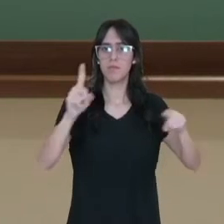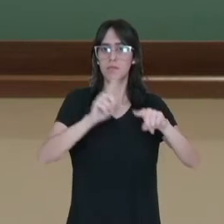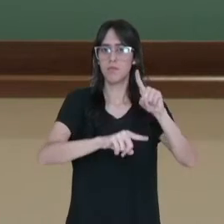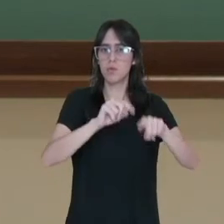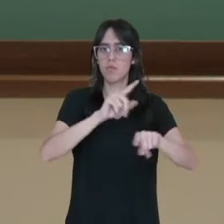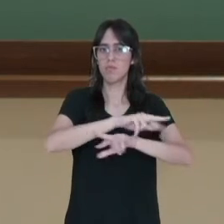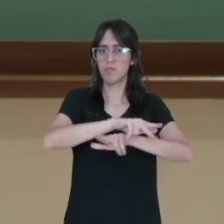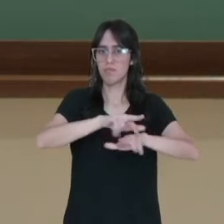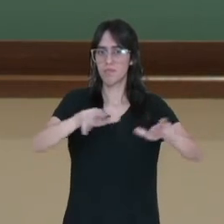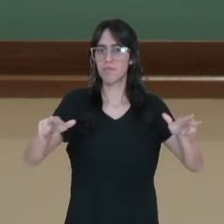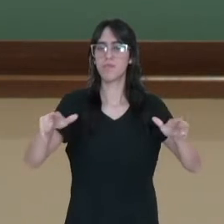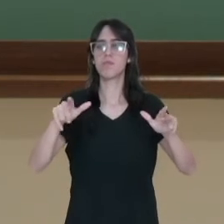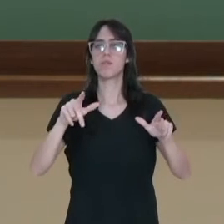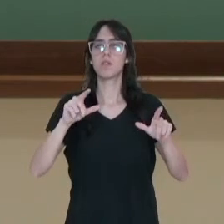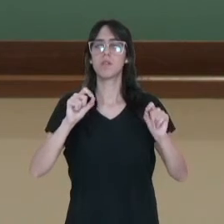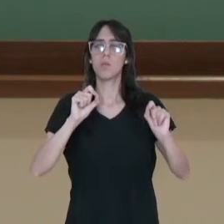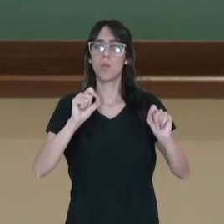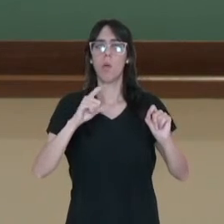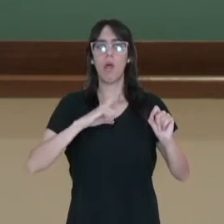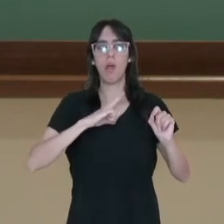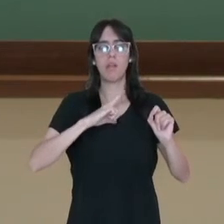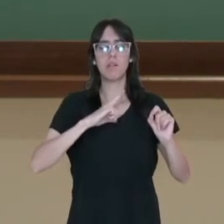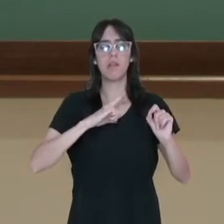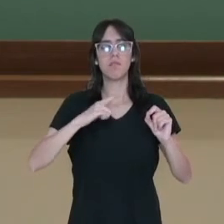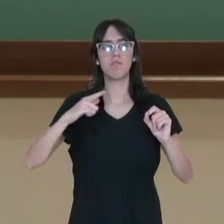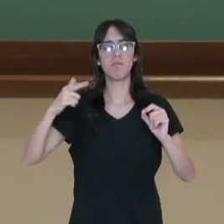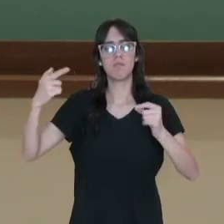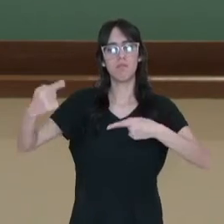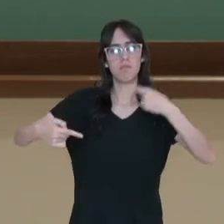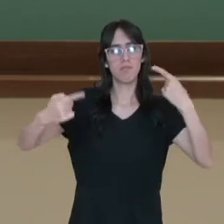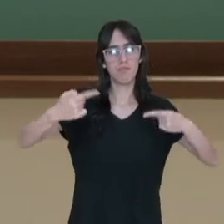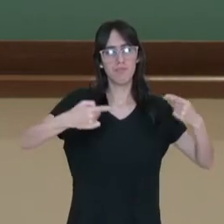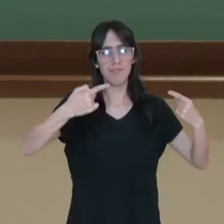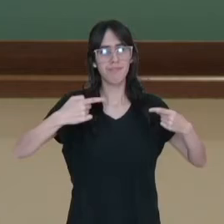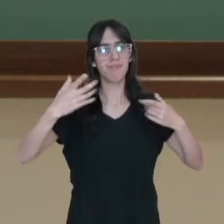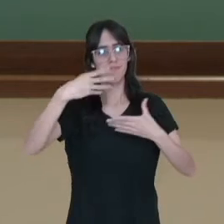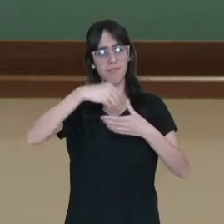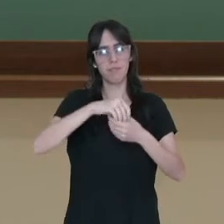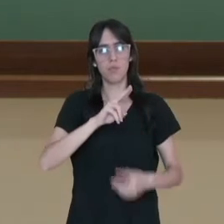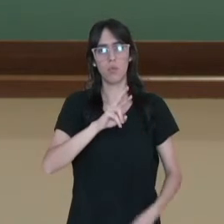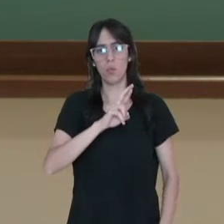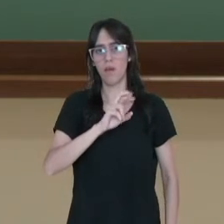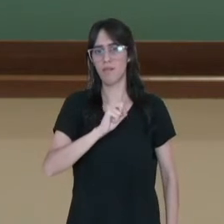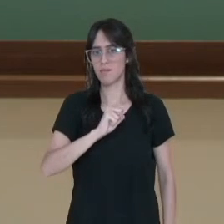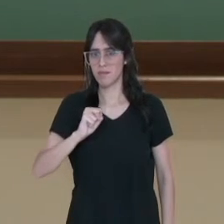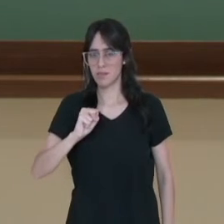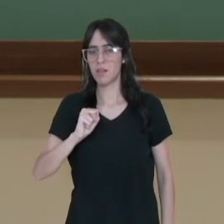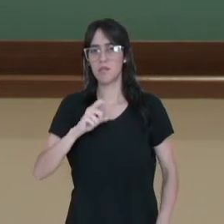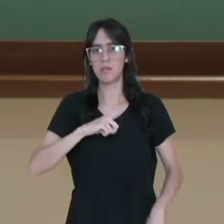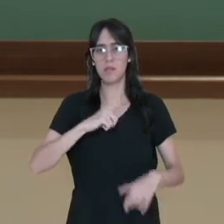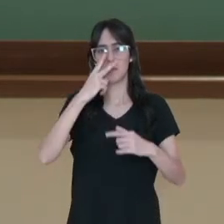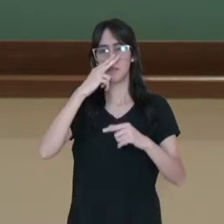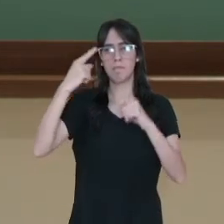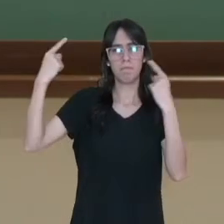Soviética em comparação aí com a competitividade dos produtos dos países capitalistas. Então, uma melhoria